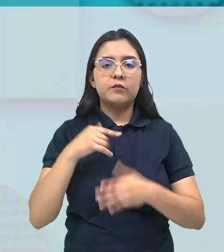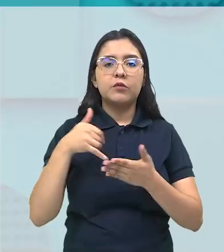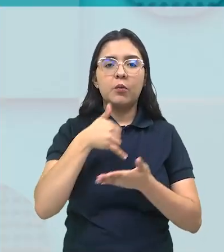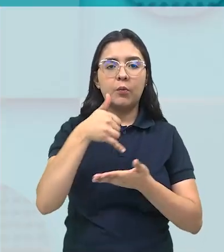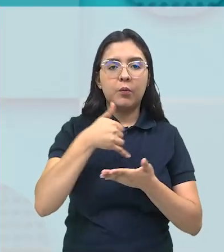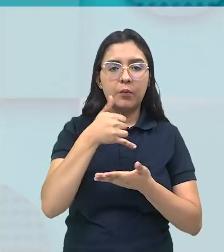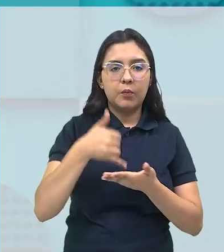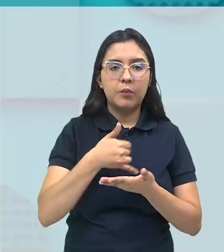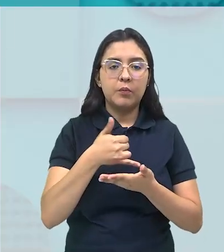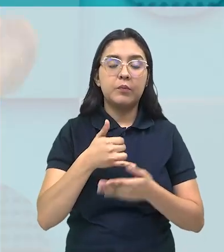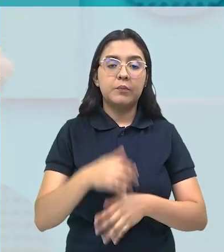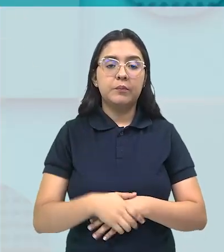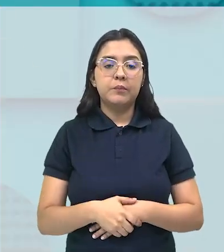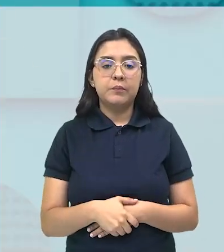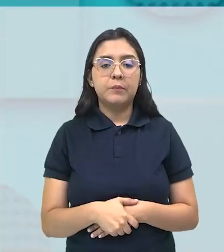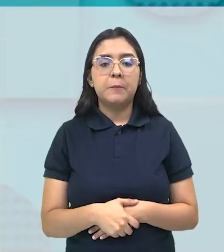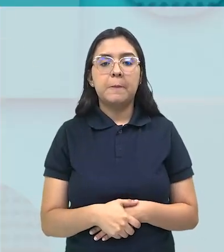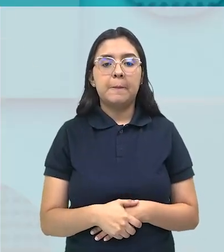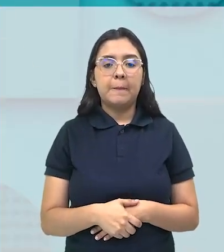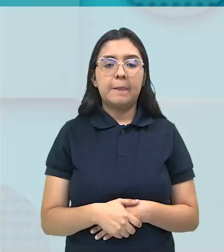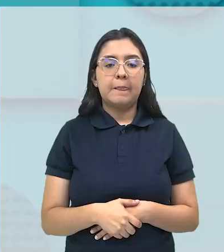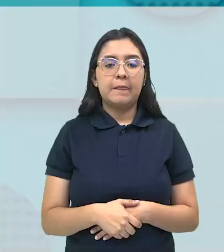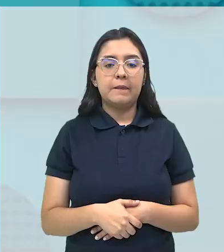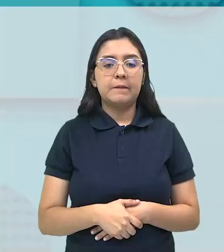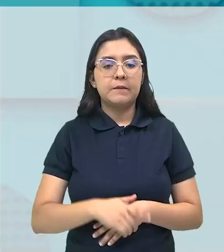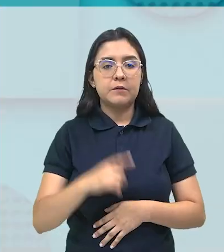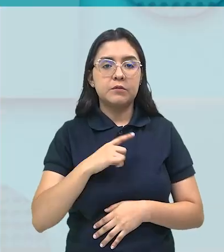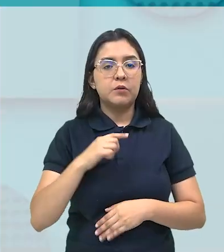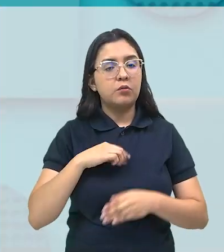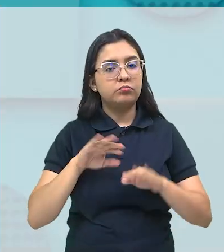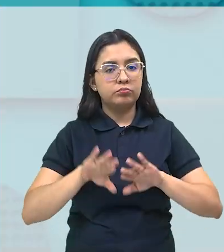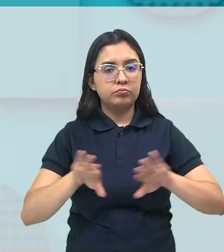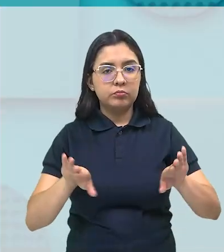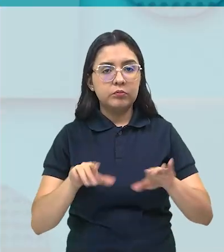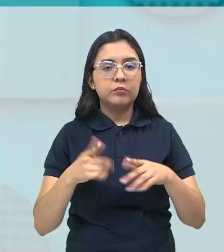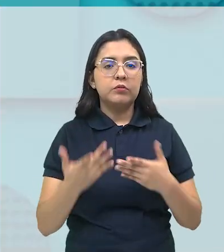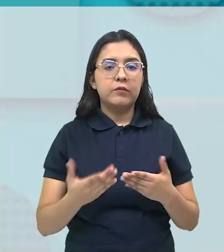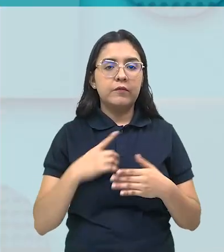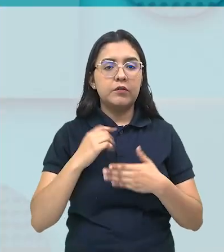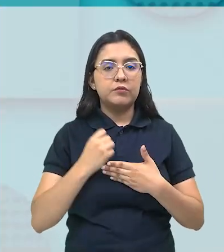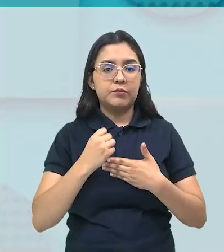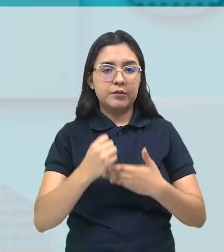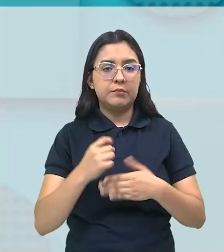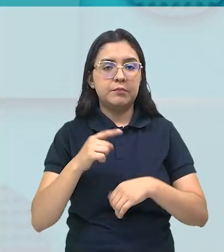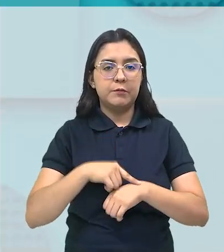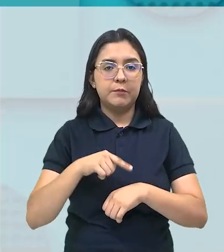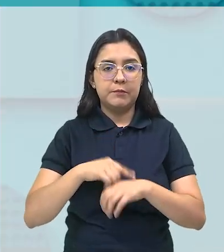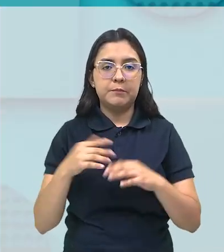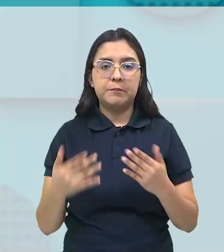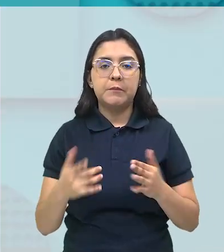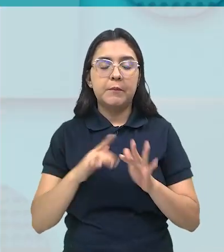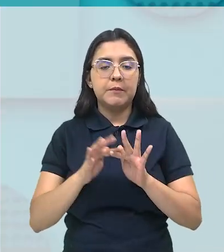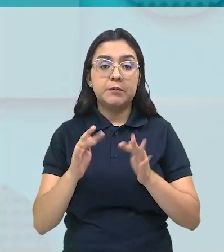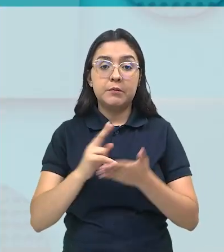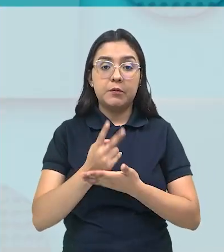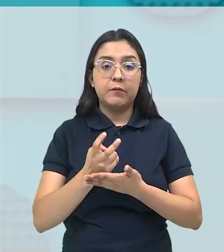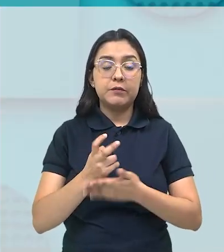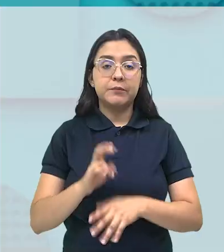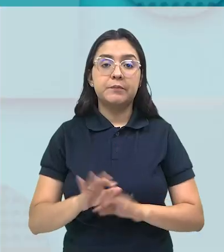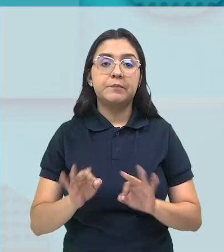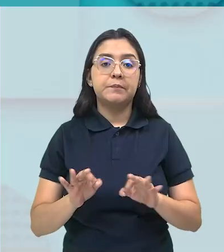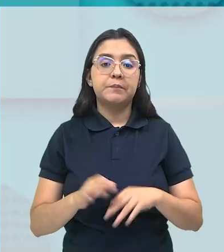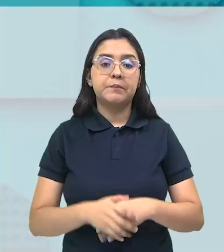lá o óleo do não sei do que, a benzedeira não sei do que lá. Afaste essas pessoas, não é isso que vai ajudar, tá bom? É uma